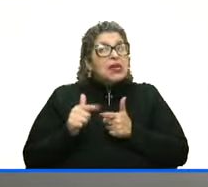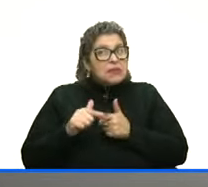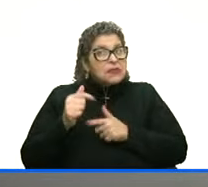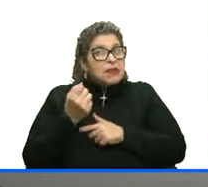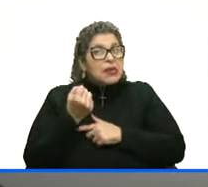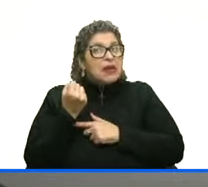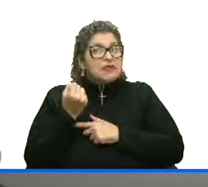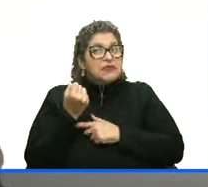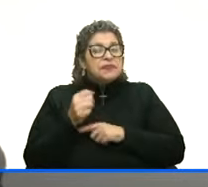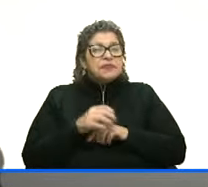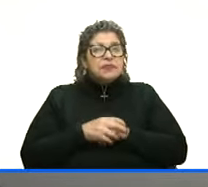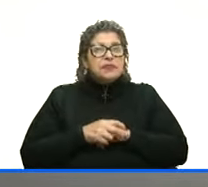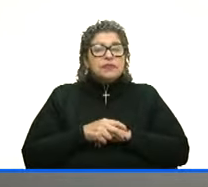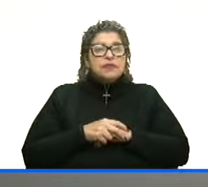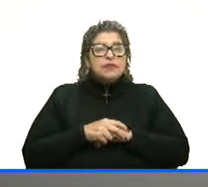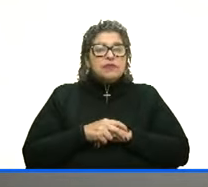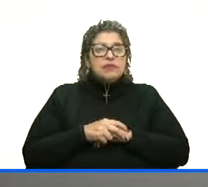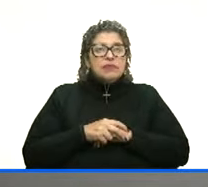sérios.